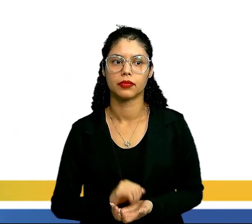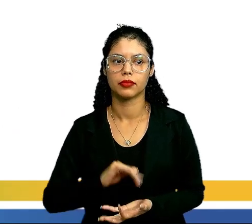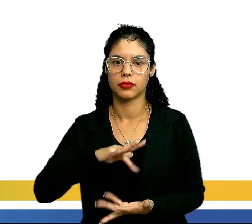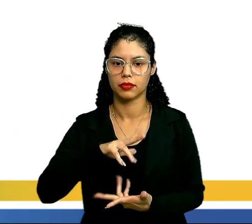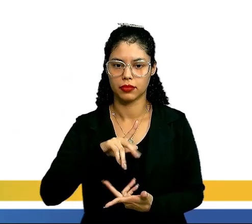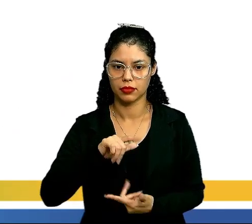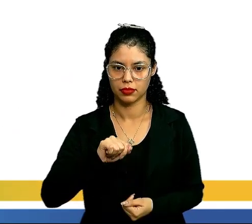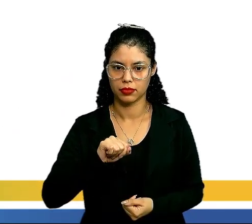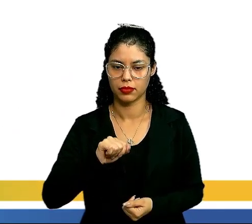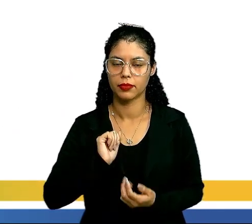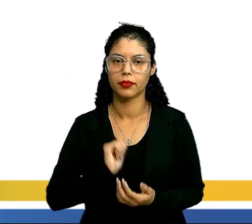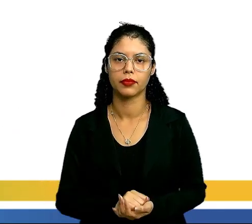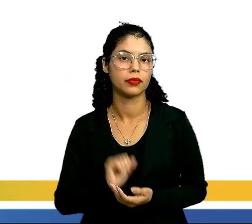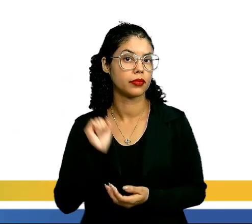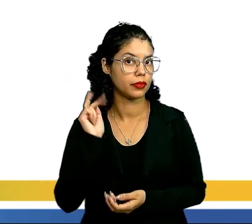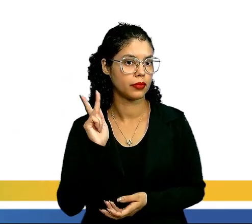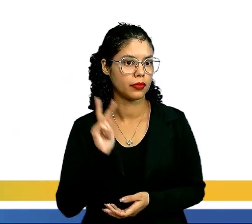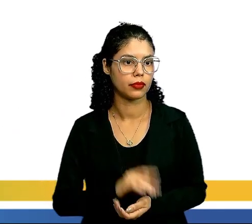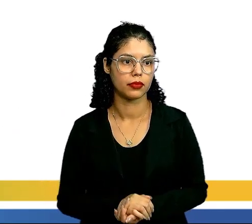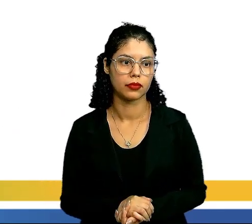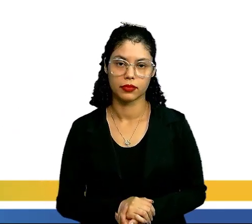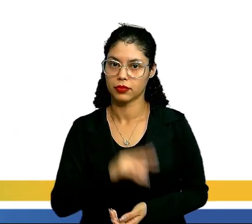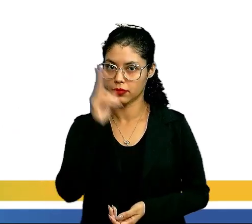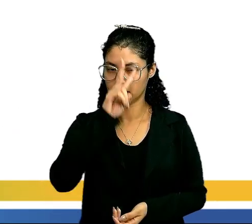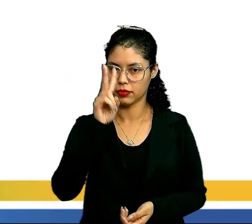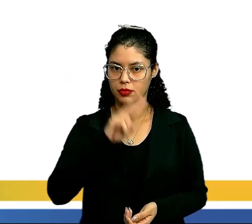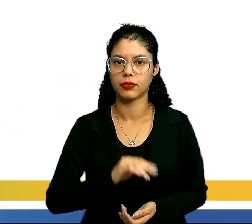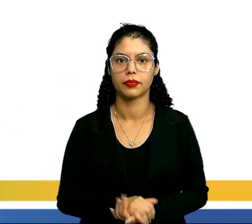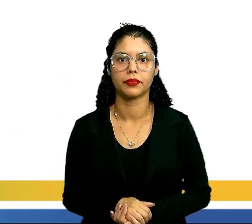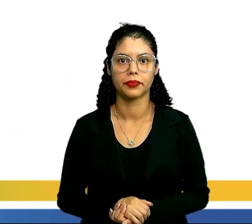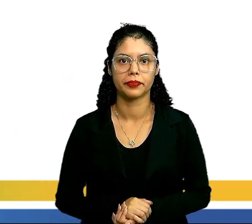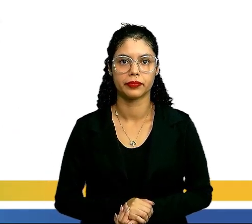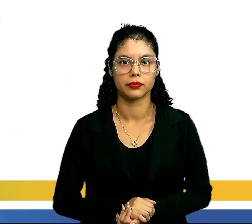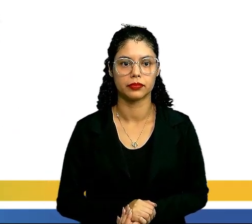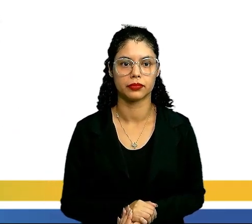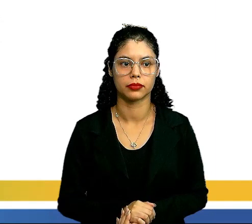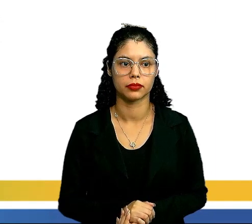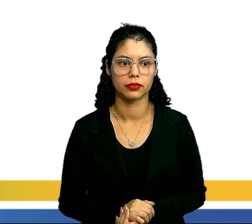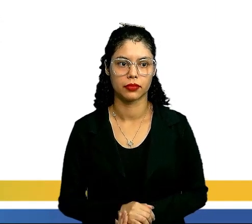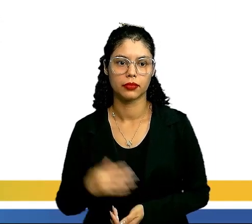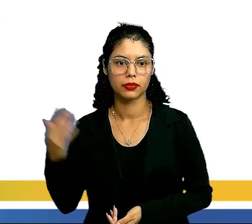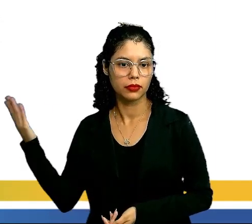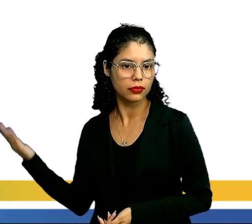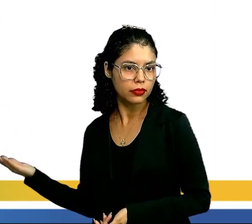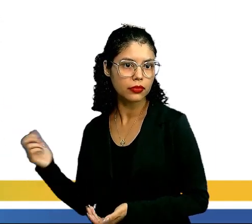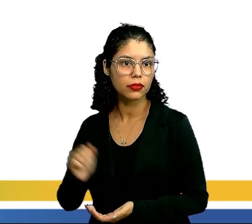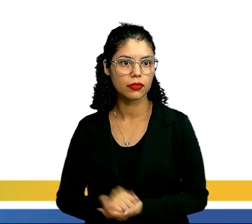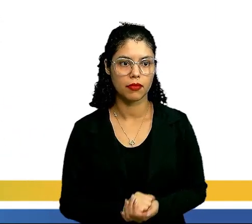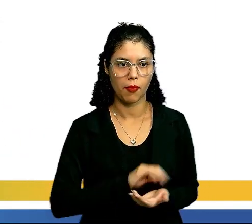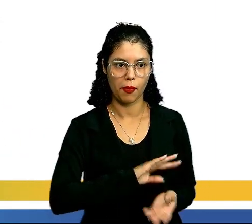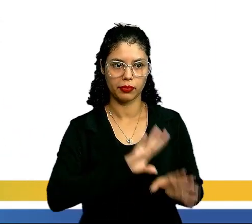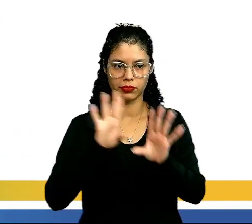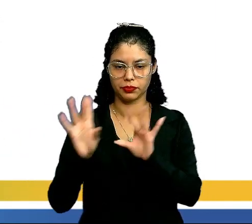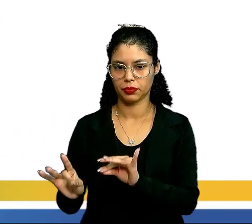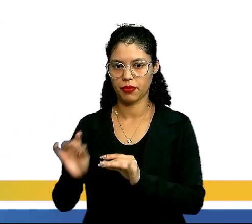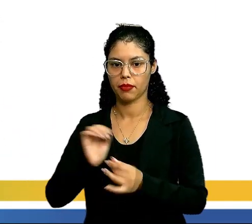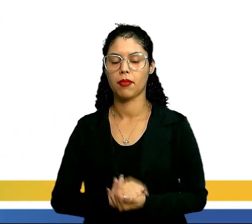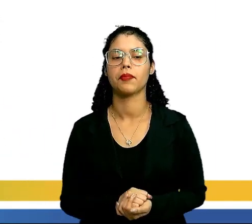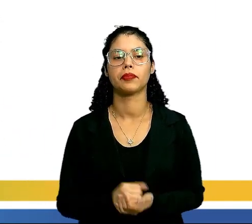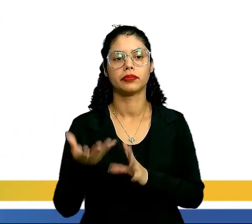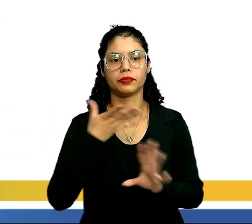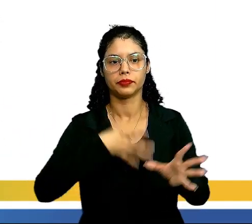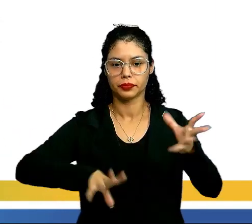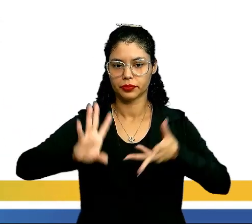globo terrestre, ok? Lembrem-se disso. Bom, então, eu trouxe para vocês